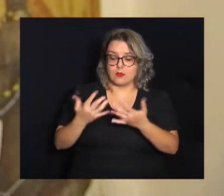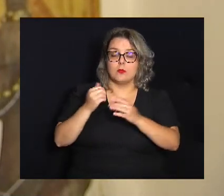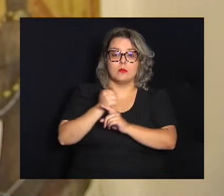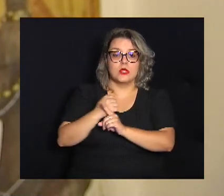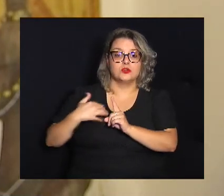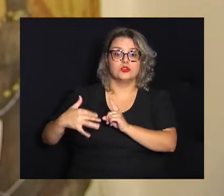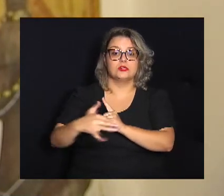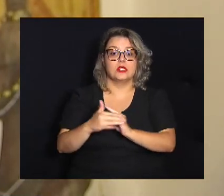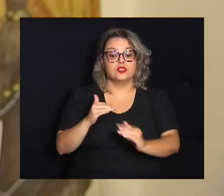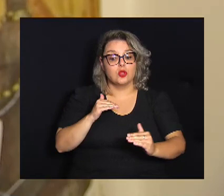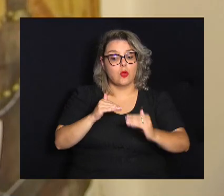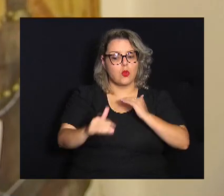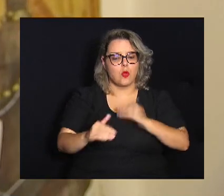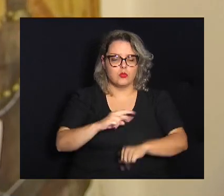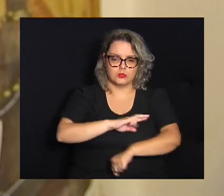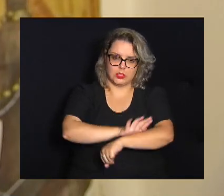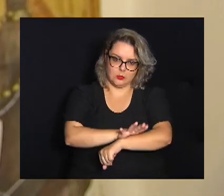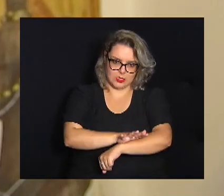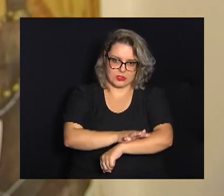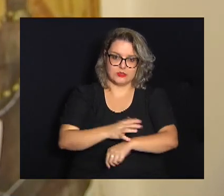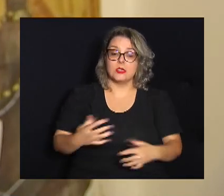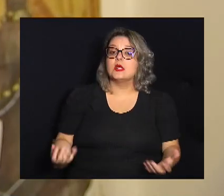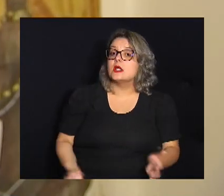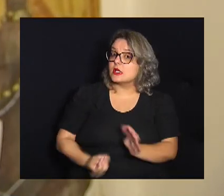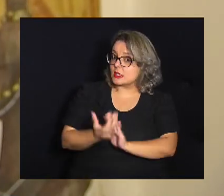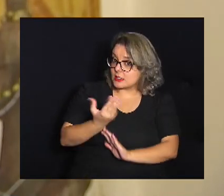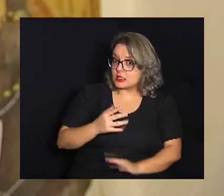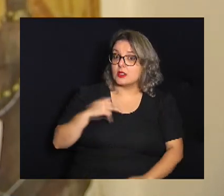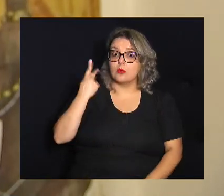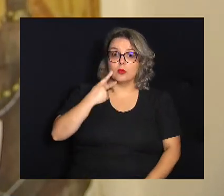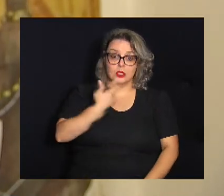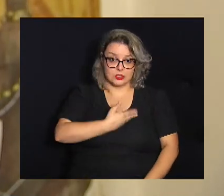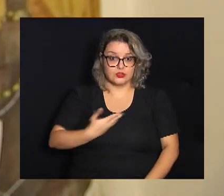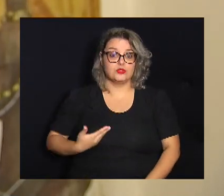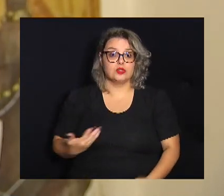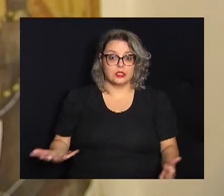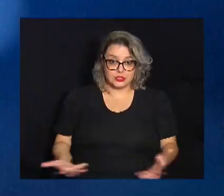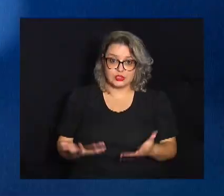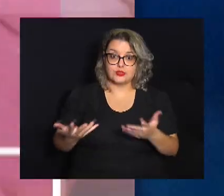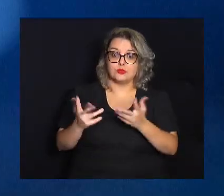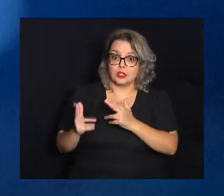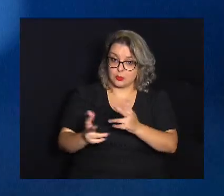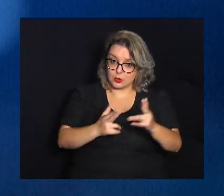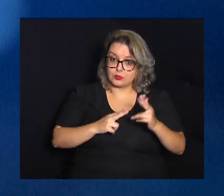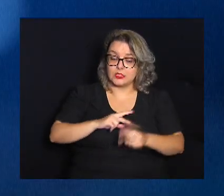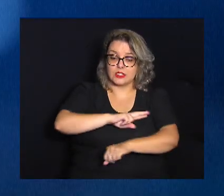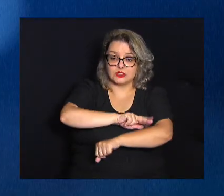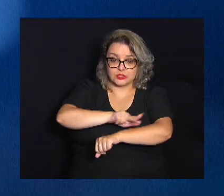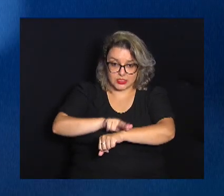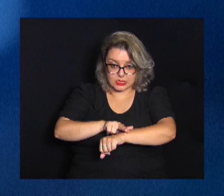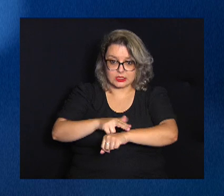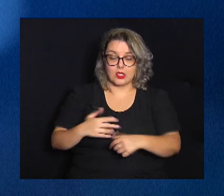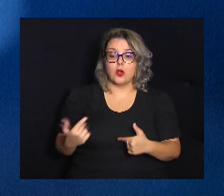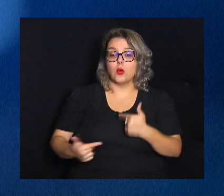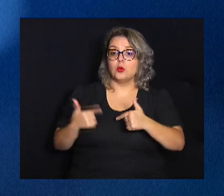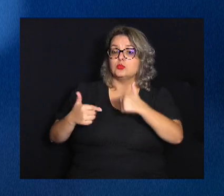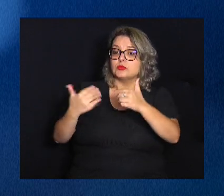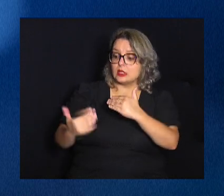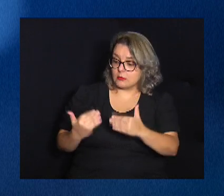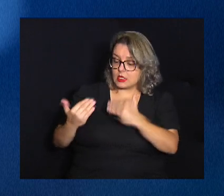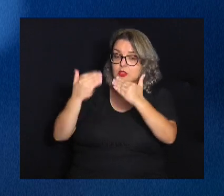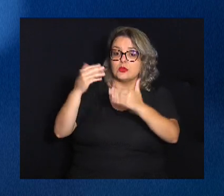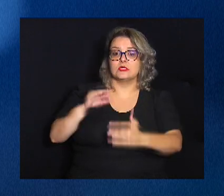antirracista, criando políticas públicas e estimulando a igualdade racial. O trabalho desenvolvido pela